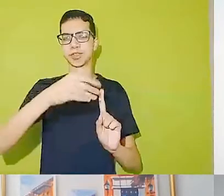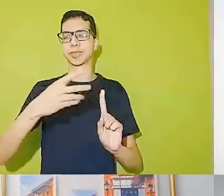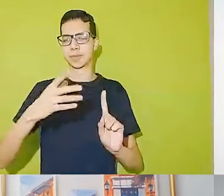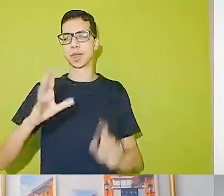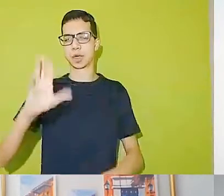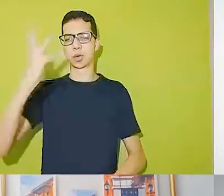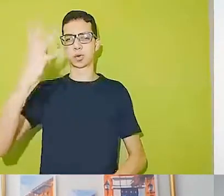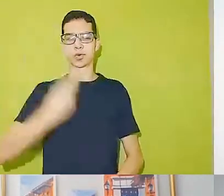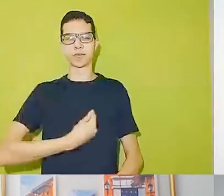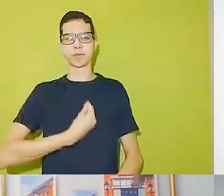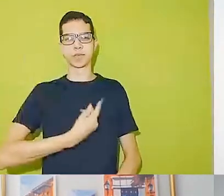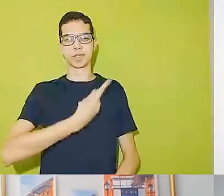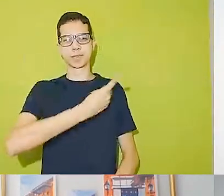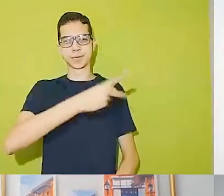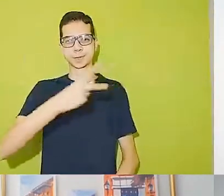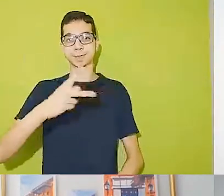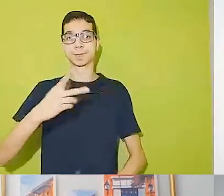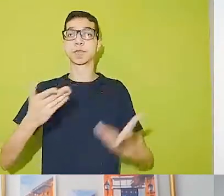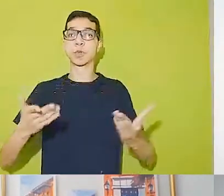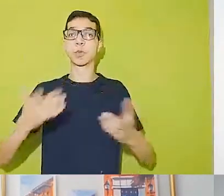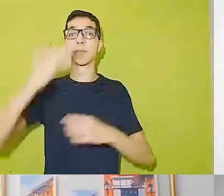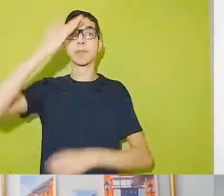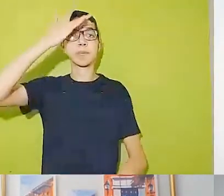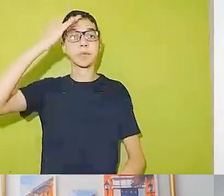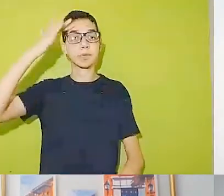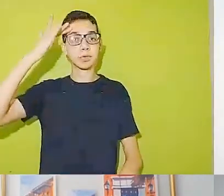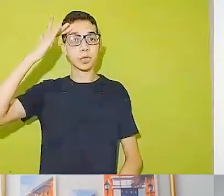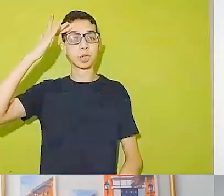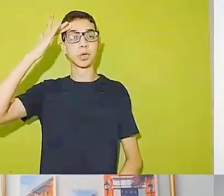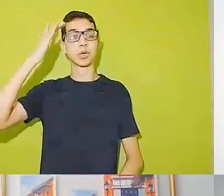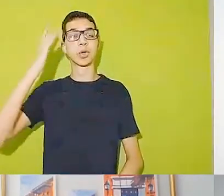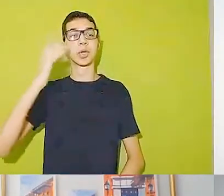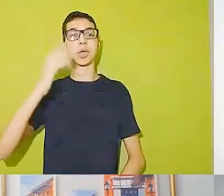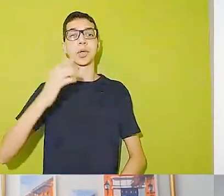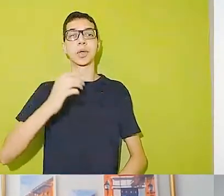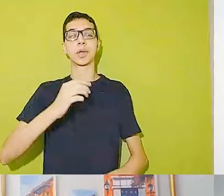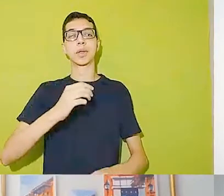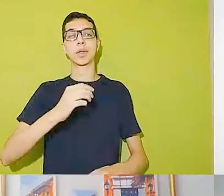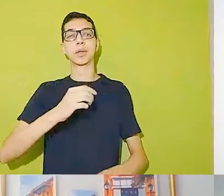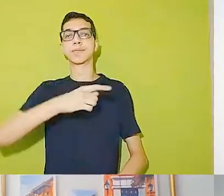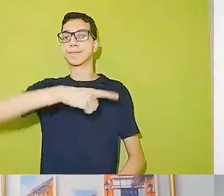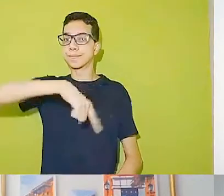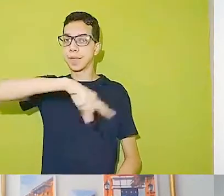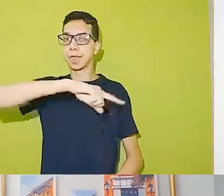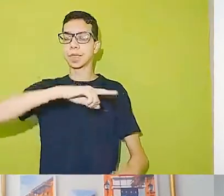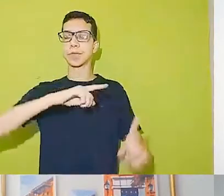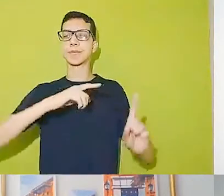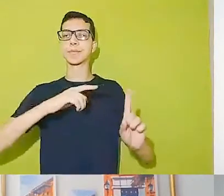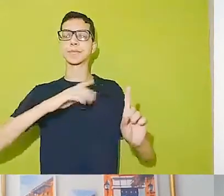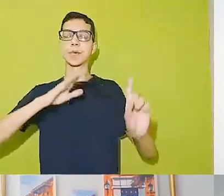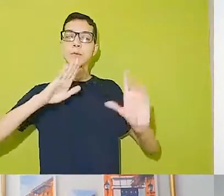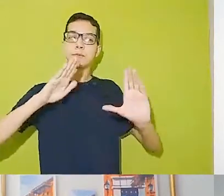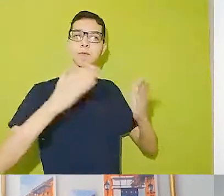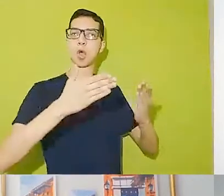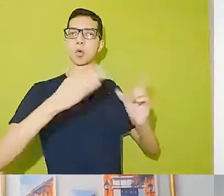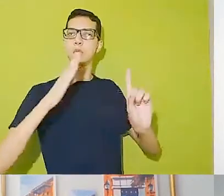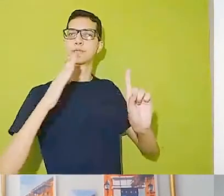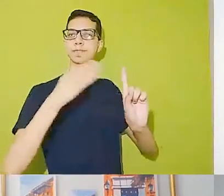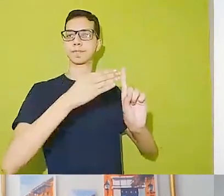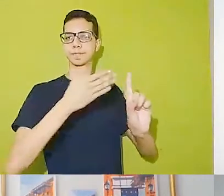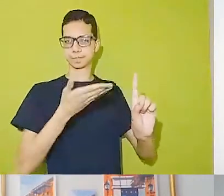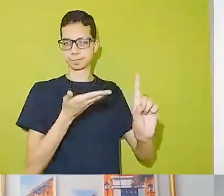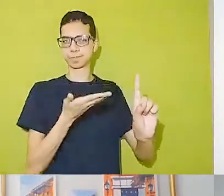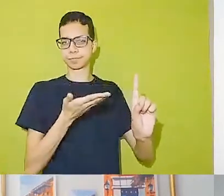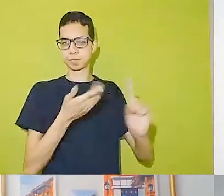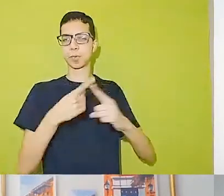essas pessoas que são o nosso público-alvo, né, que eles possam ser atendidos da maneira